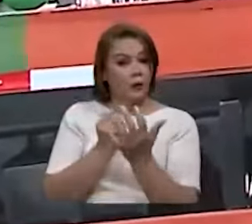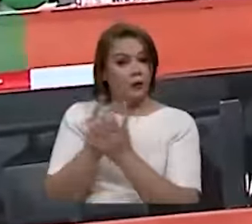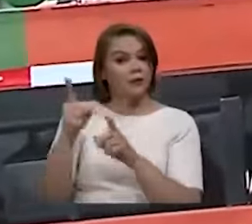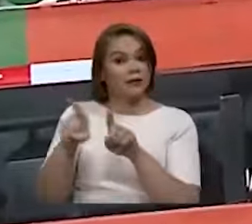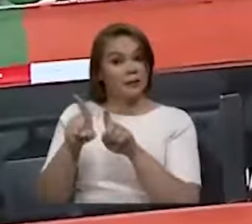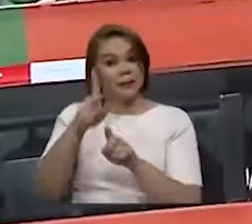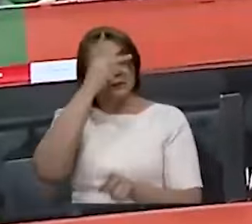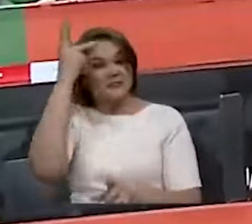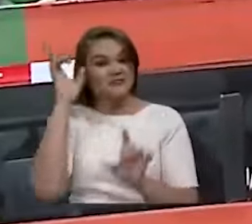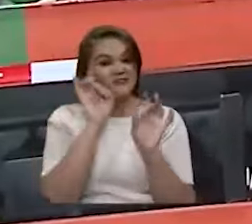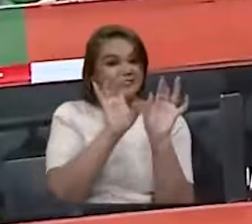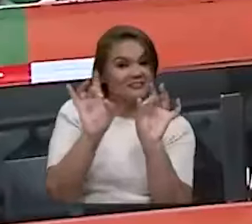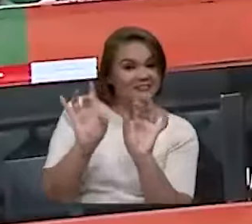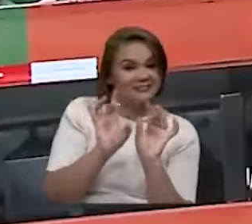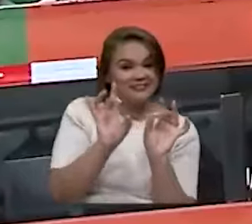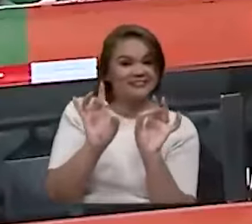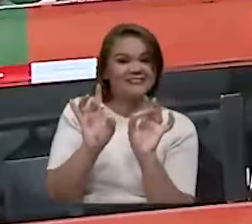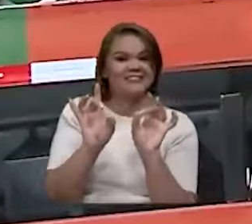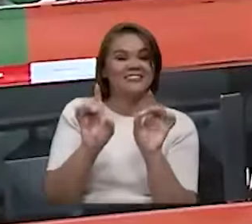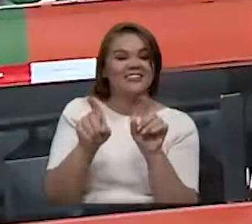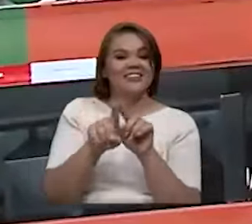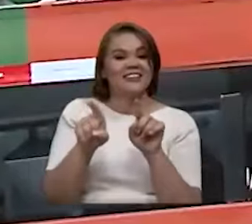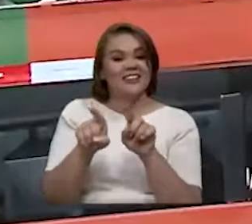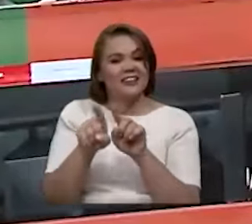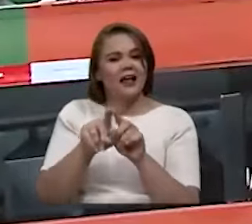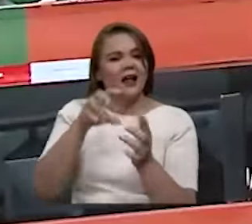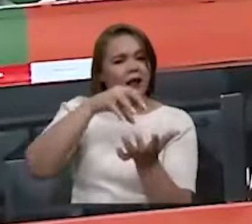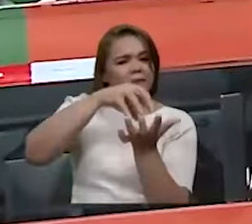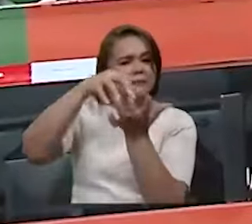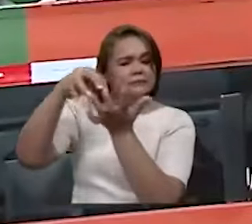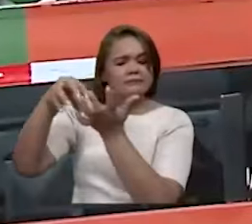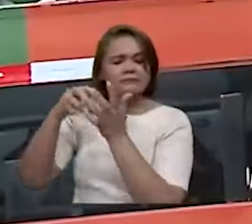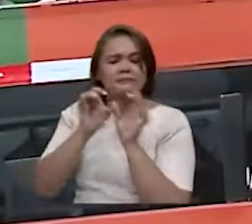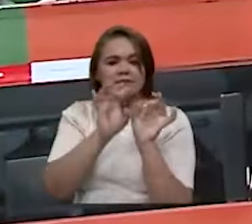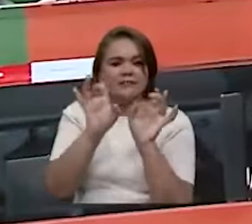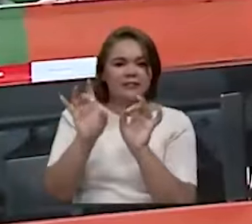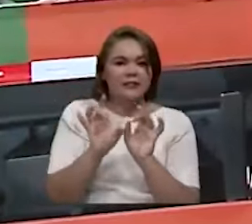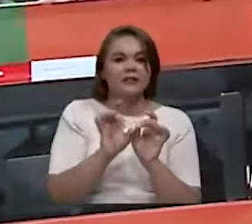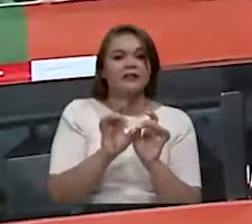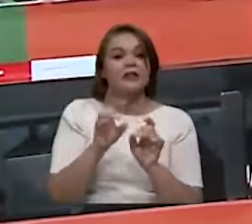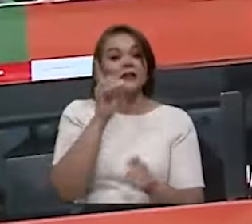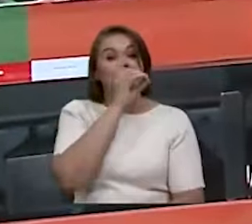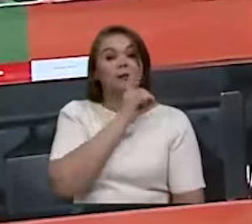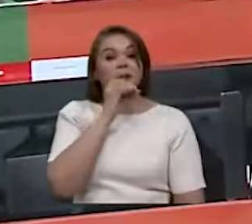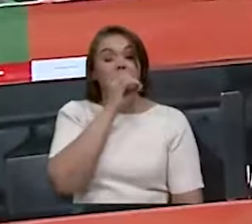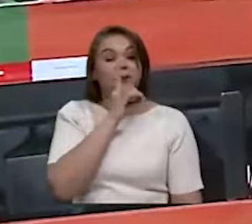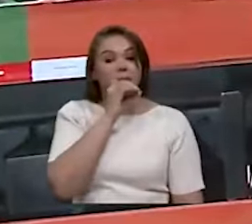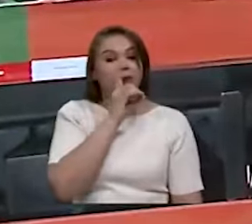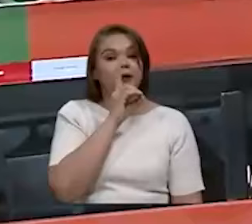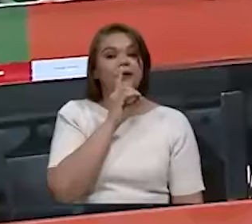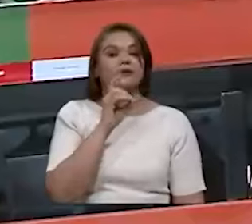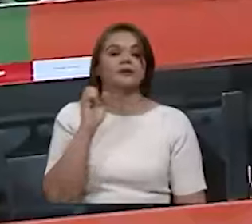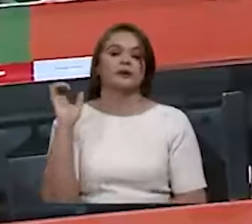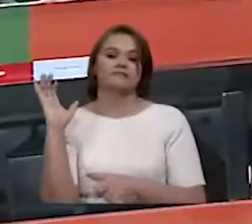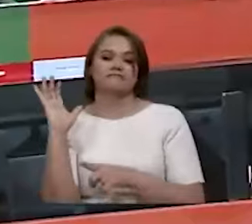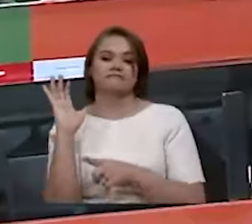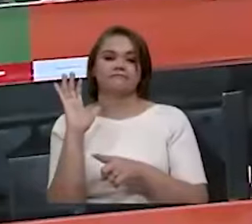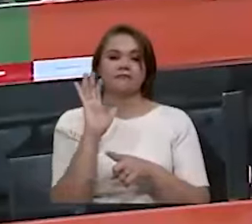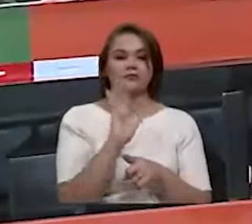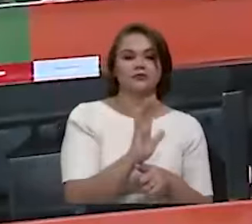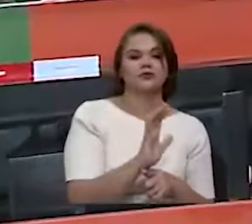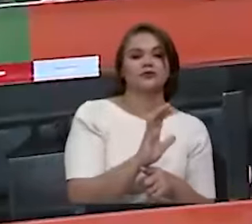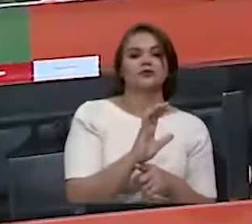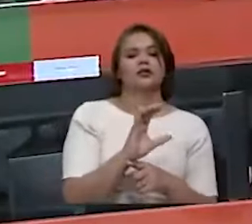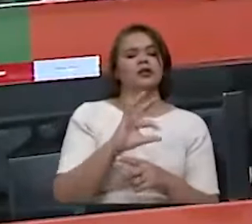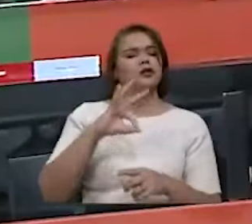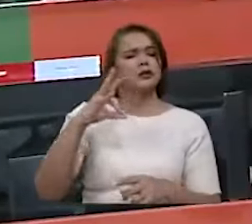promotores, está espalhado pelo status todo em uns pontos de venda. E é claro que num clima de domingo eu conto com a ajuda de Jaqueline, de Júnior, de Laio, todo mundo no